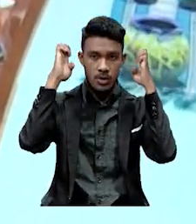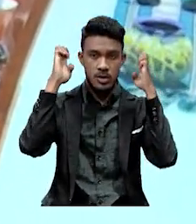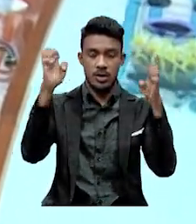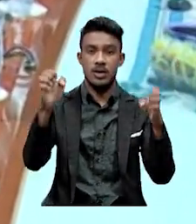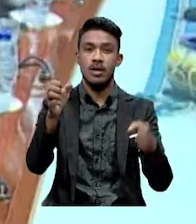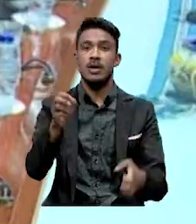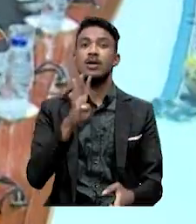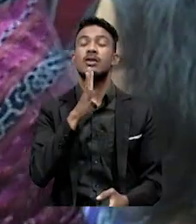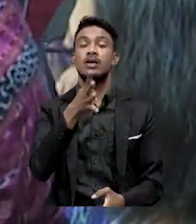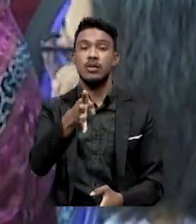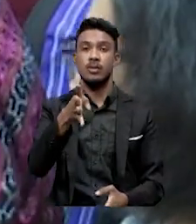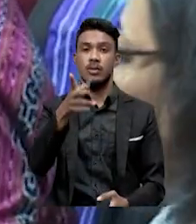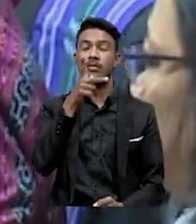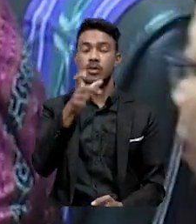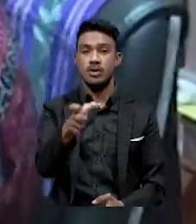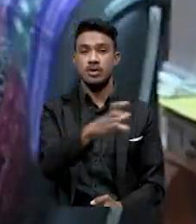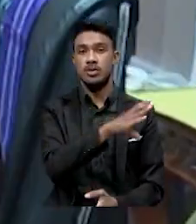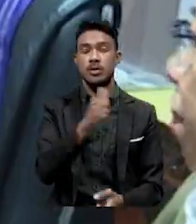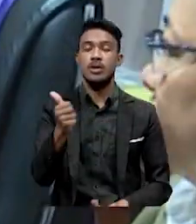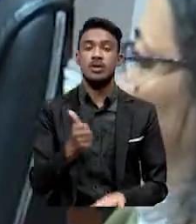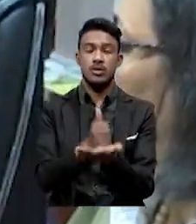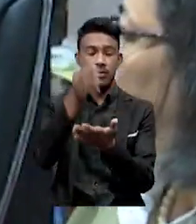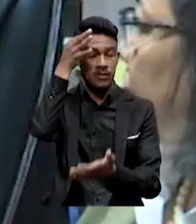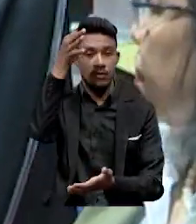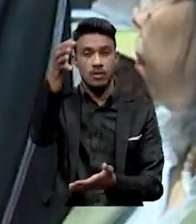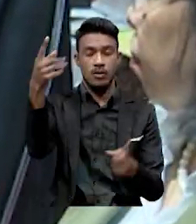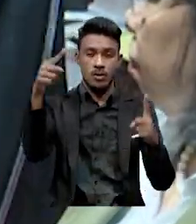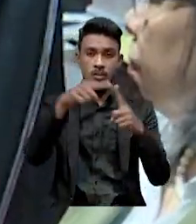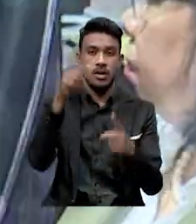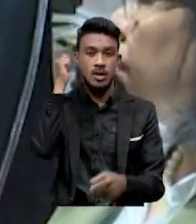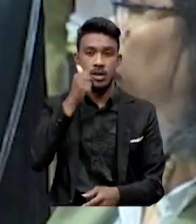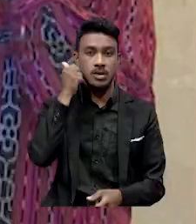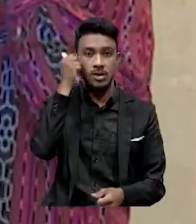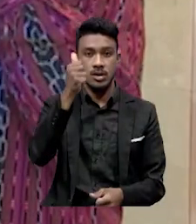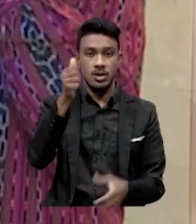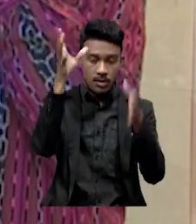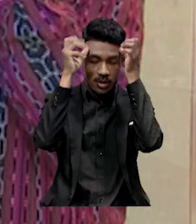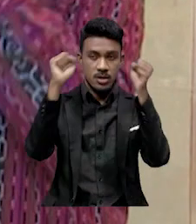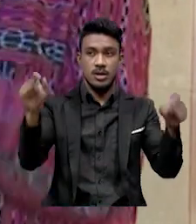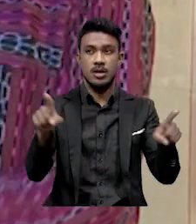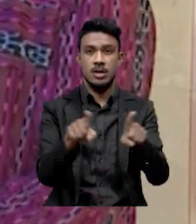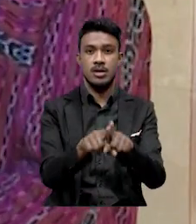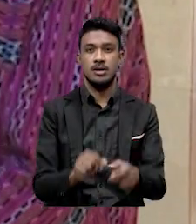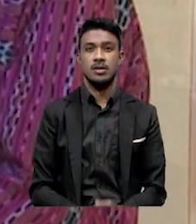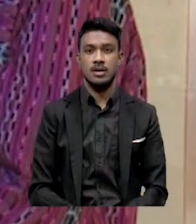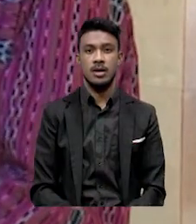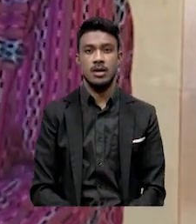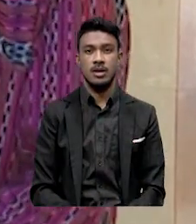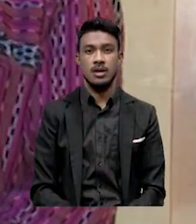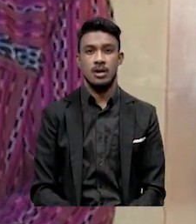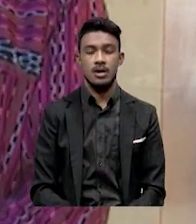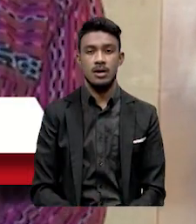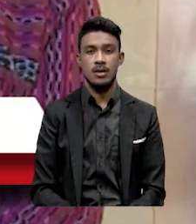português, no foi apoio futuro Timor-Leste adere baseado. Presidente, com as nossas respectivas delegações, passamos